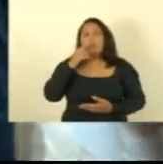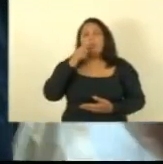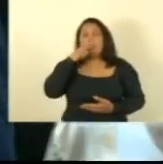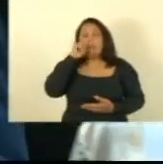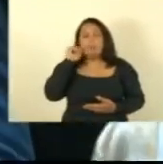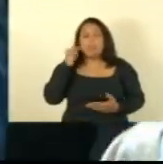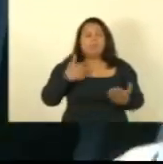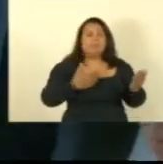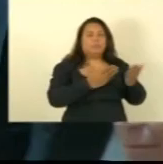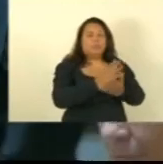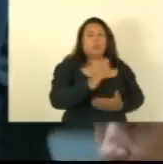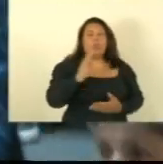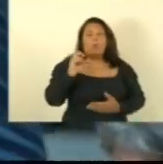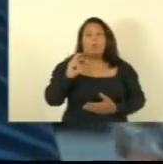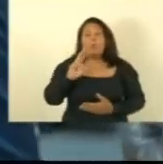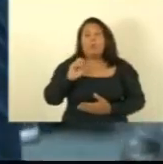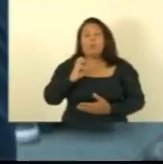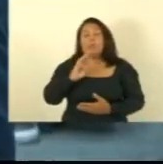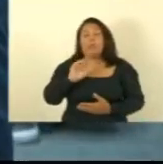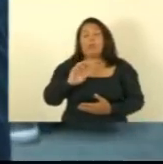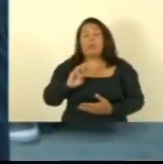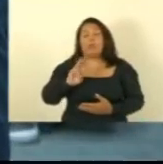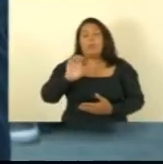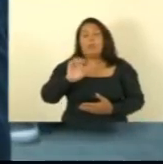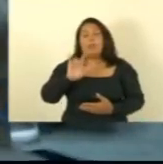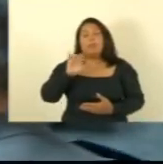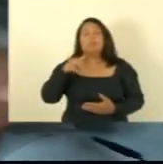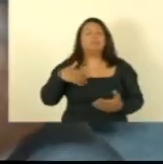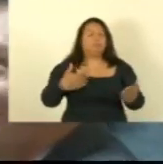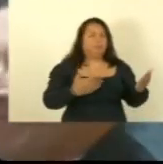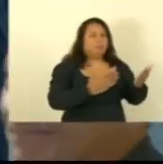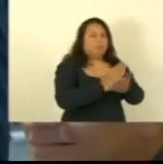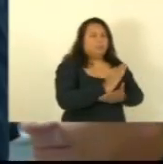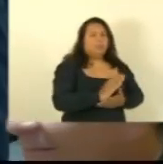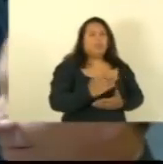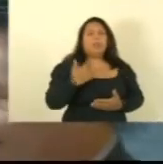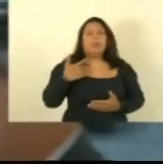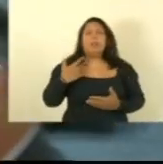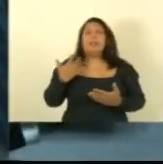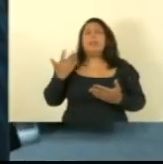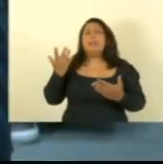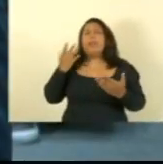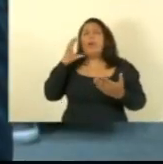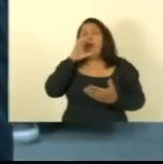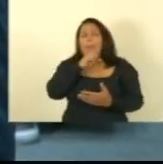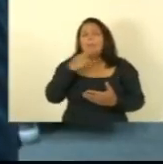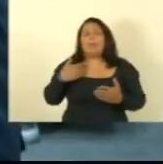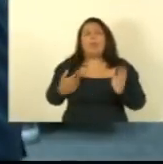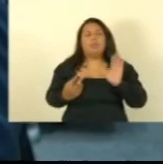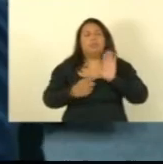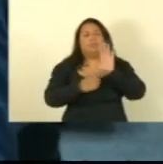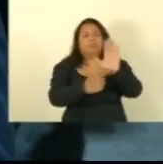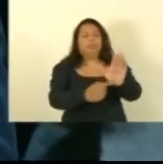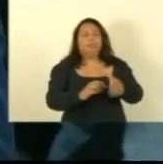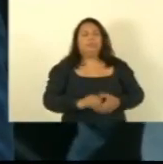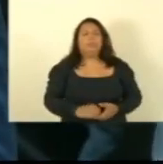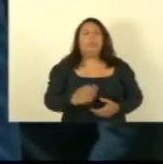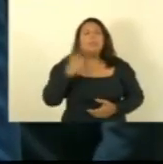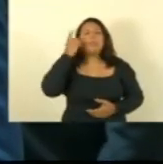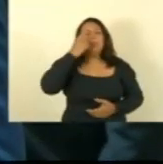Deputado Coronel Wellington. Com o relator, inclusive, Coronel Wellington. Essa indicação. Deputado